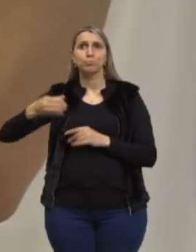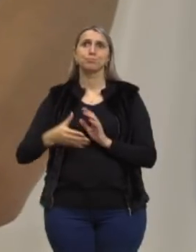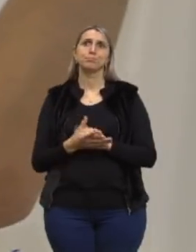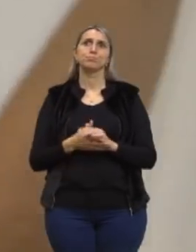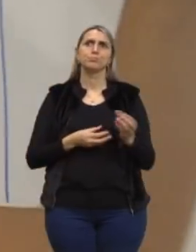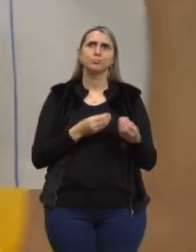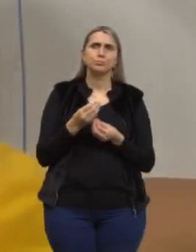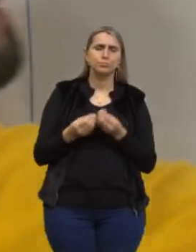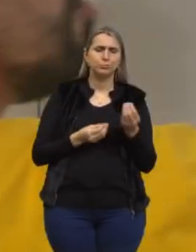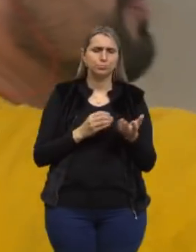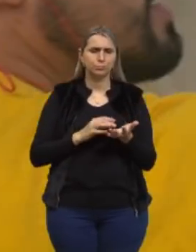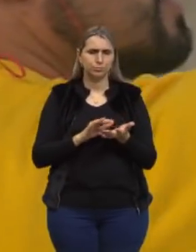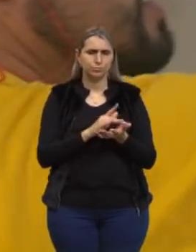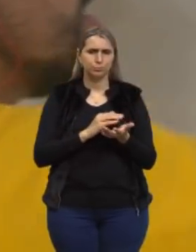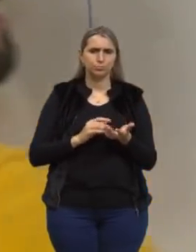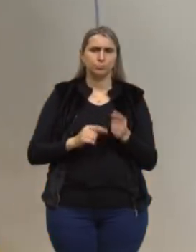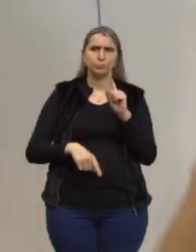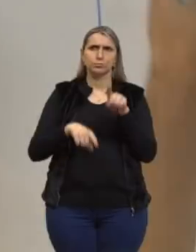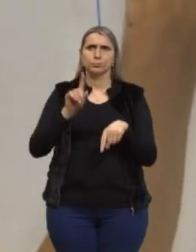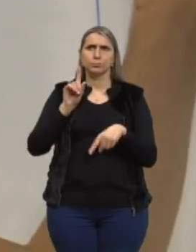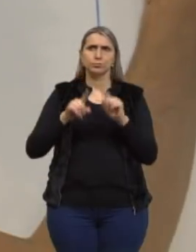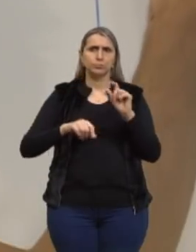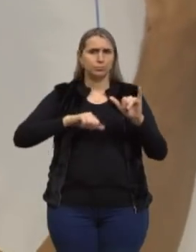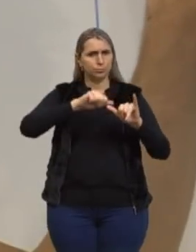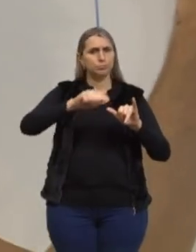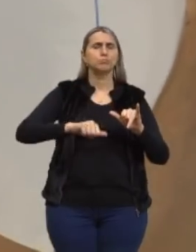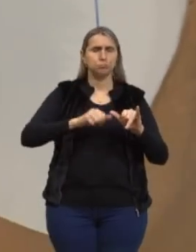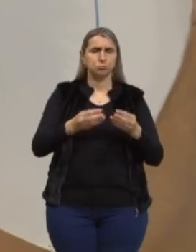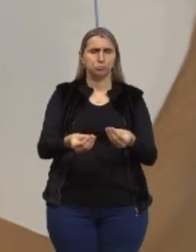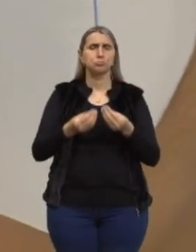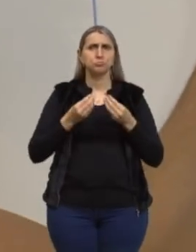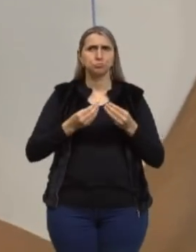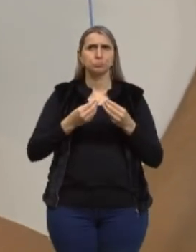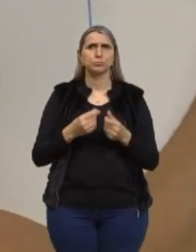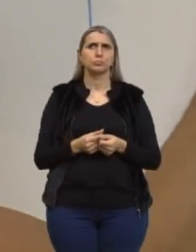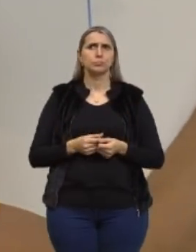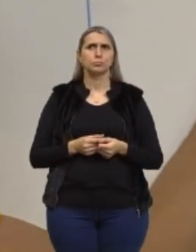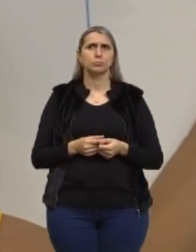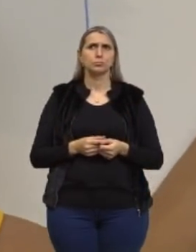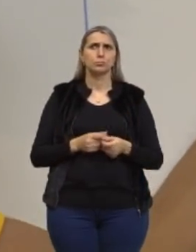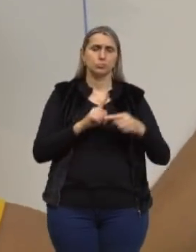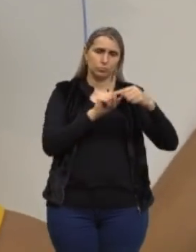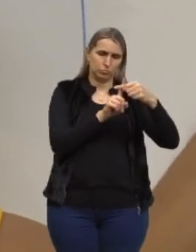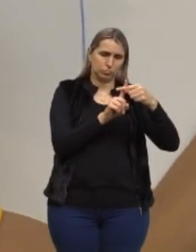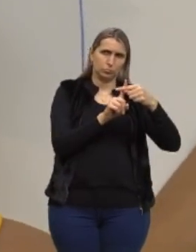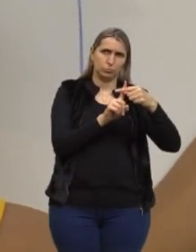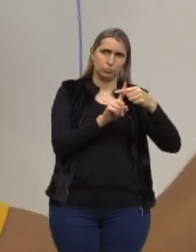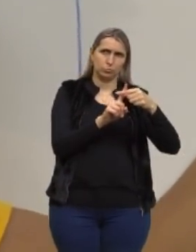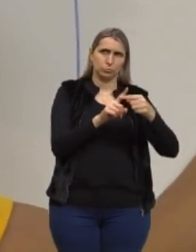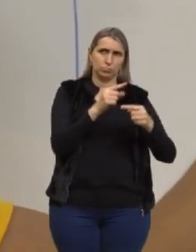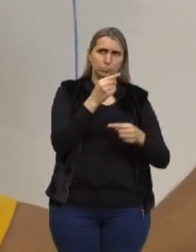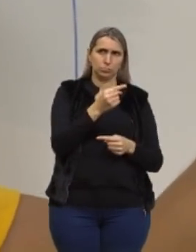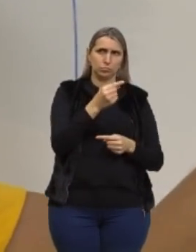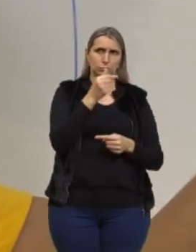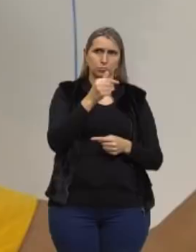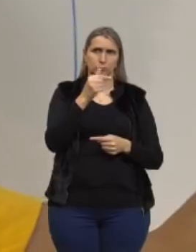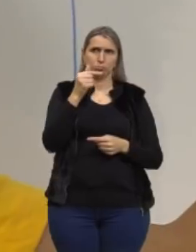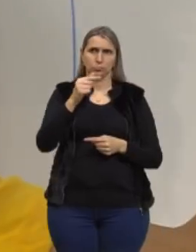lá a variação da entalpia dessa reação e miguel mas 177,5